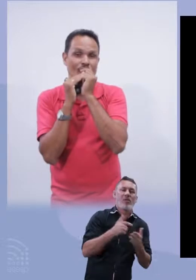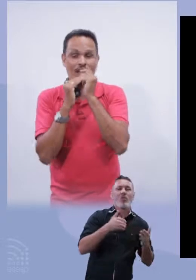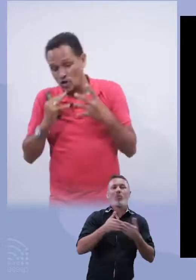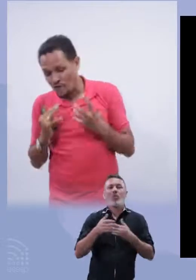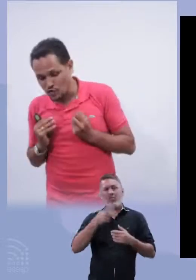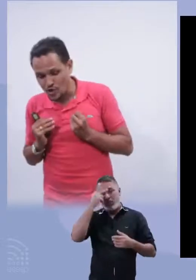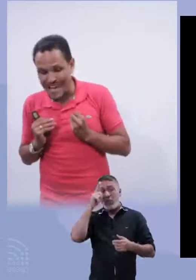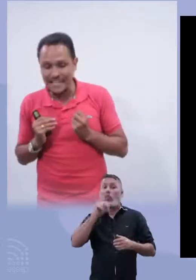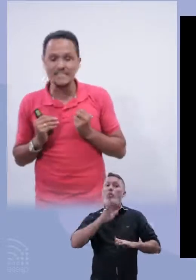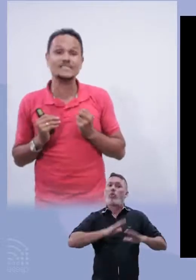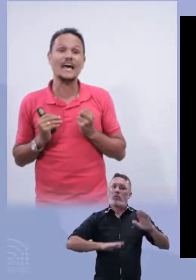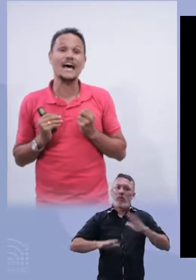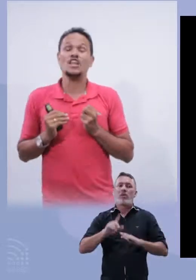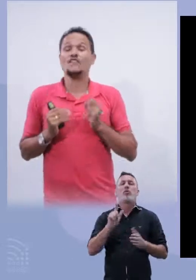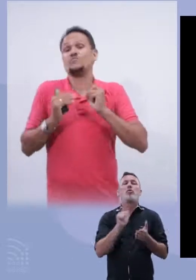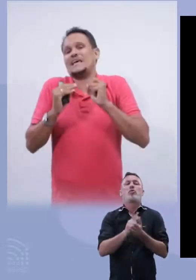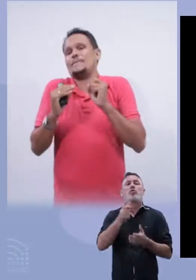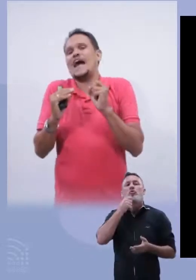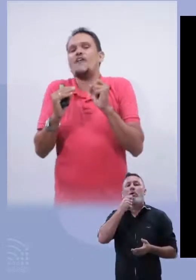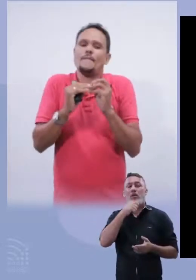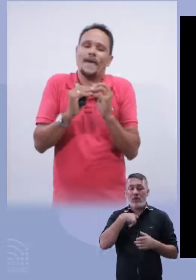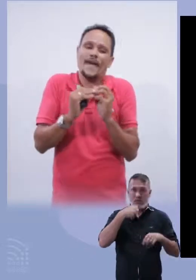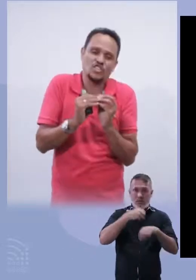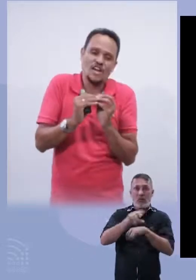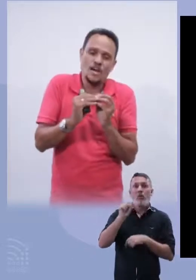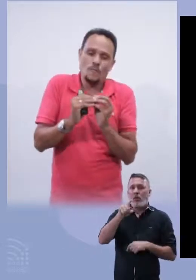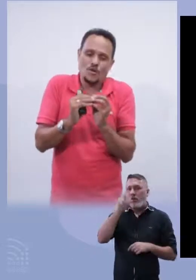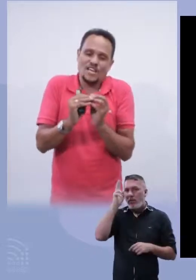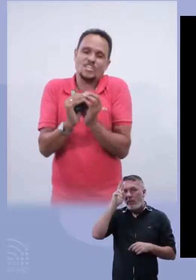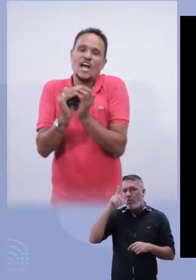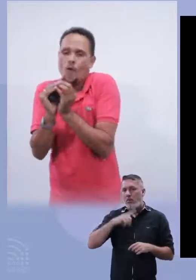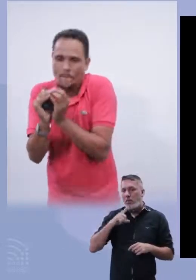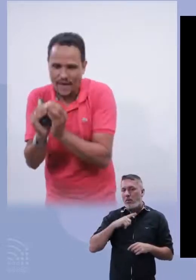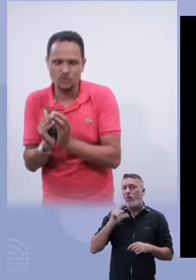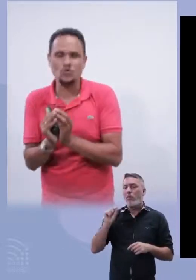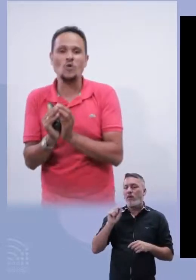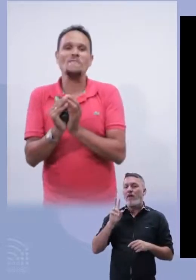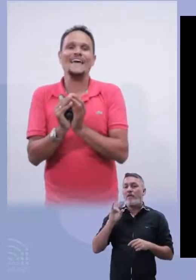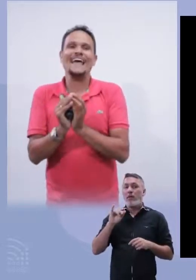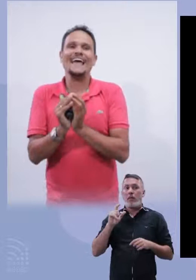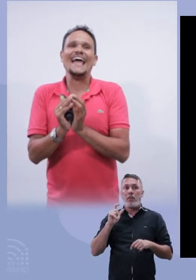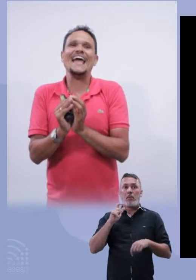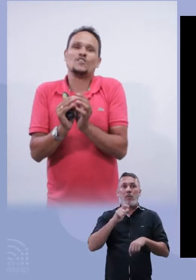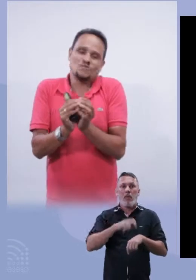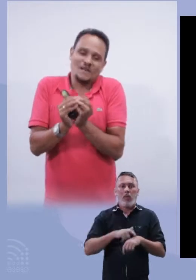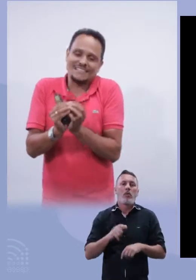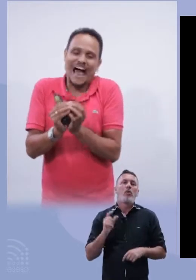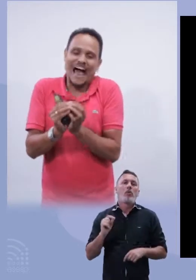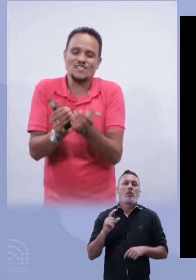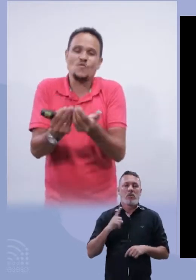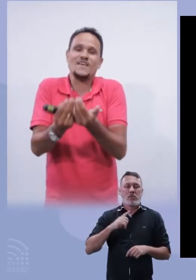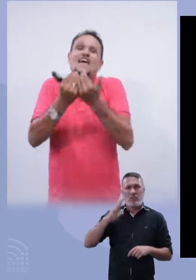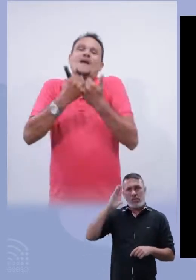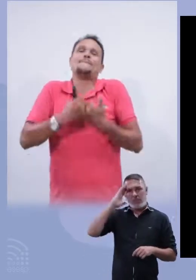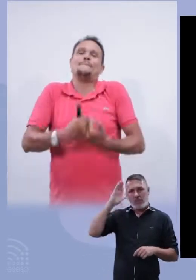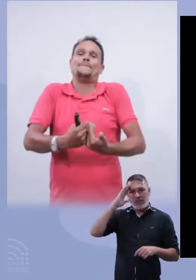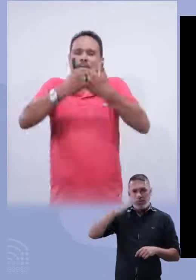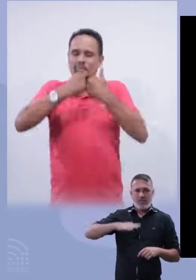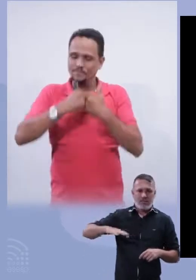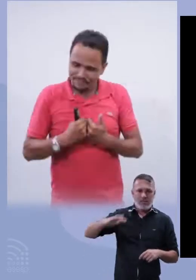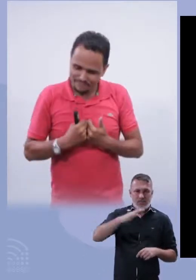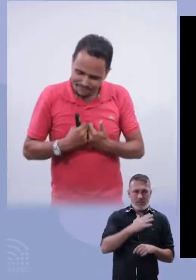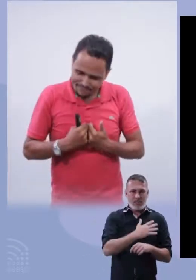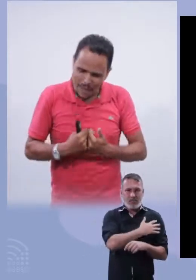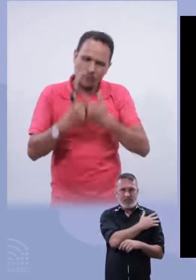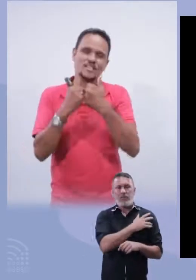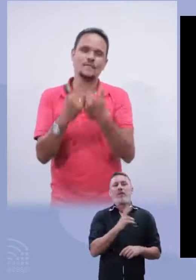Cuidado. E quando eu falo jornalista, nós vamos lembrar, obviamente, porque chega um momento em que os militares, não querendo